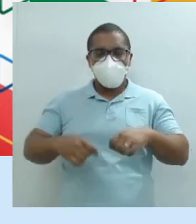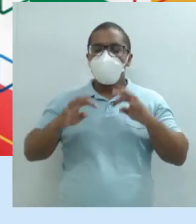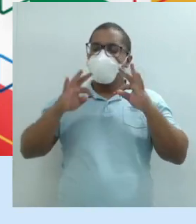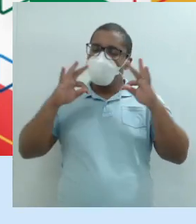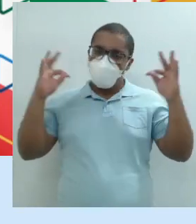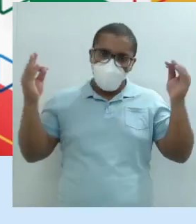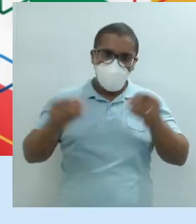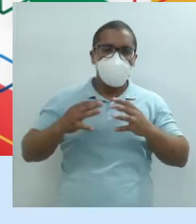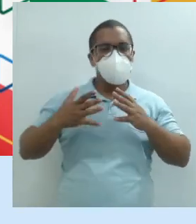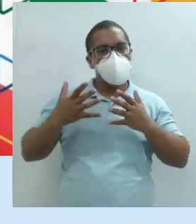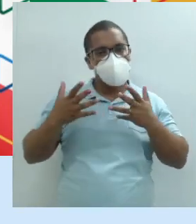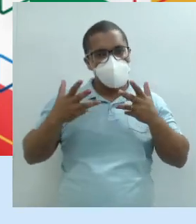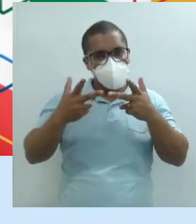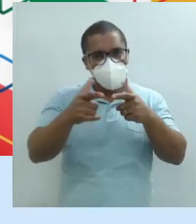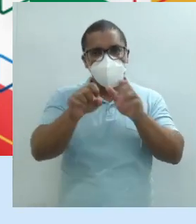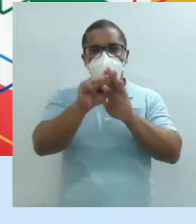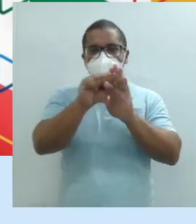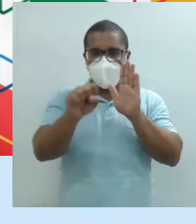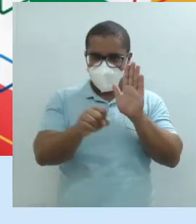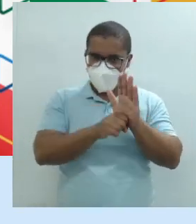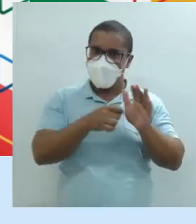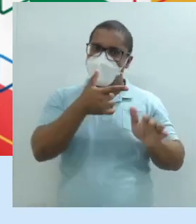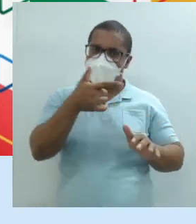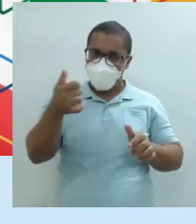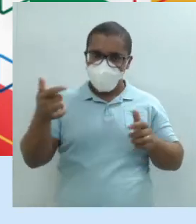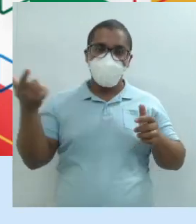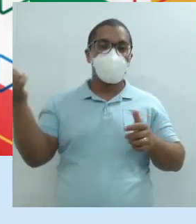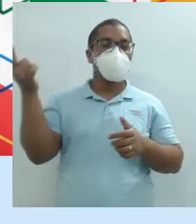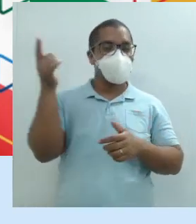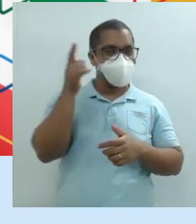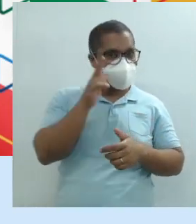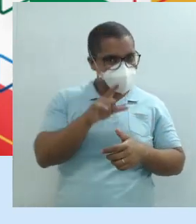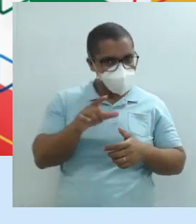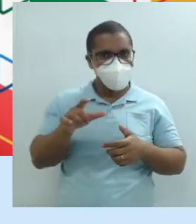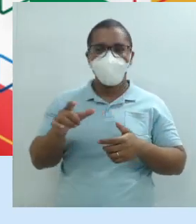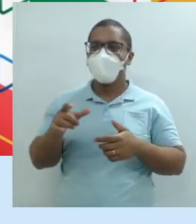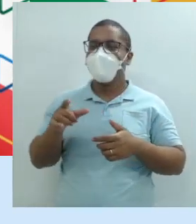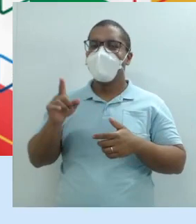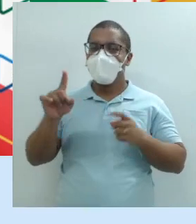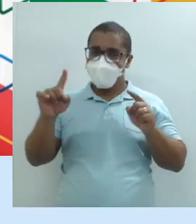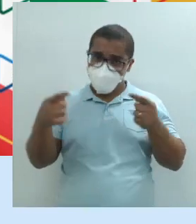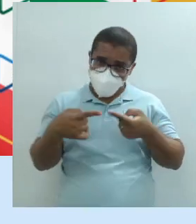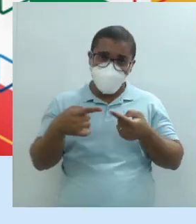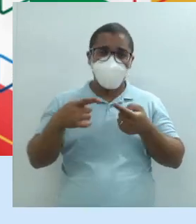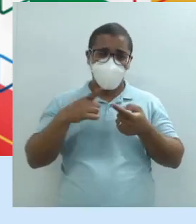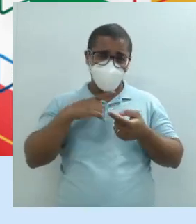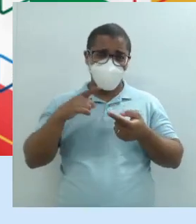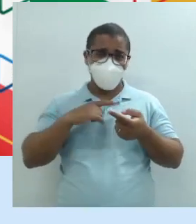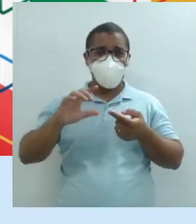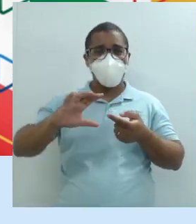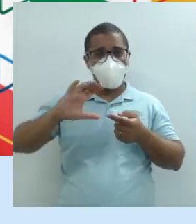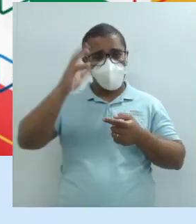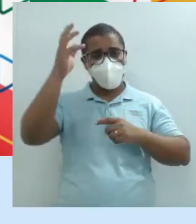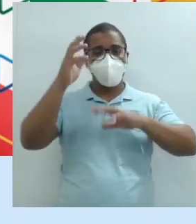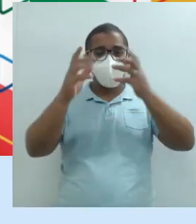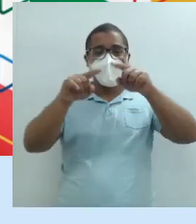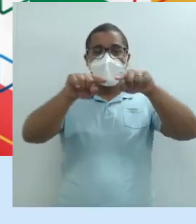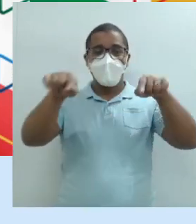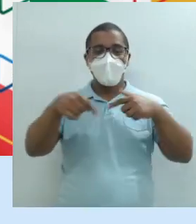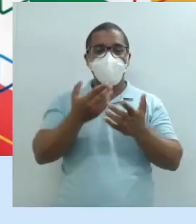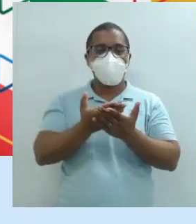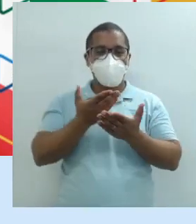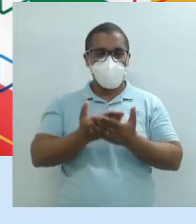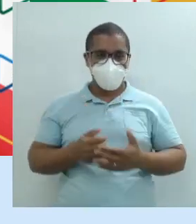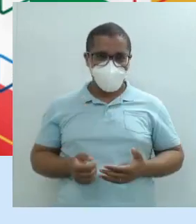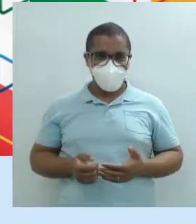essas competências aí do século XXI para poder lidar com esses desafios que aparecem em sala de aula. Fora quando